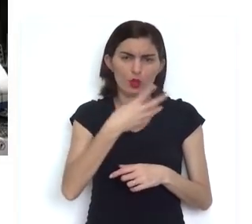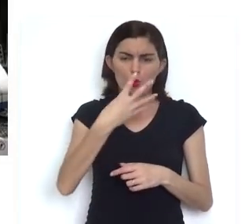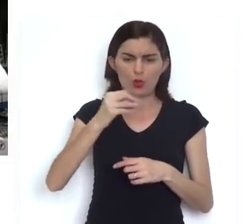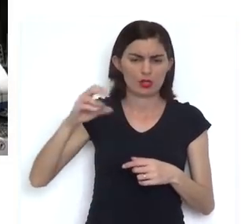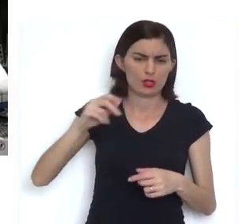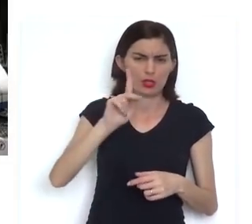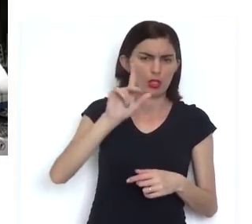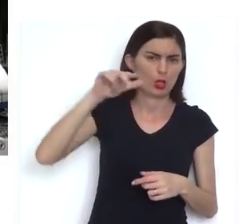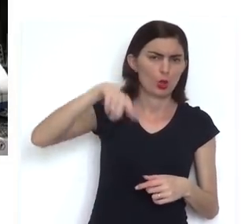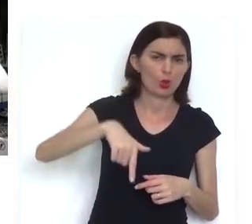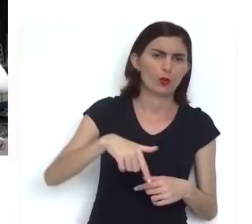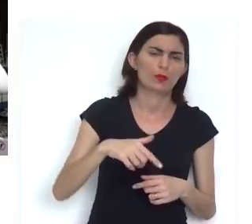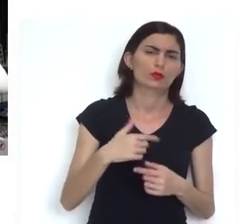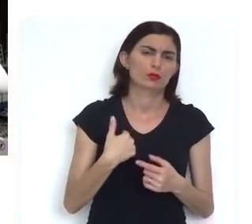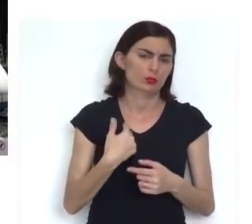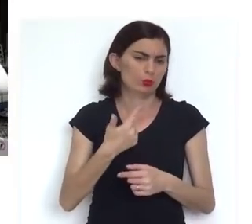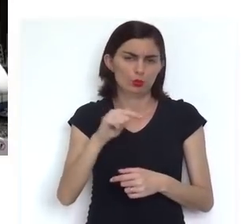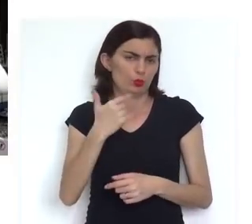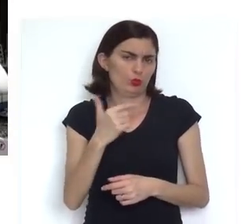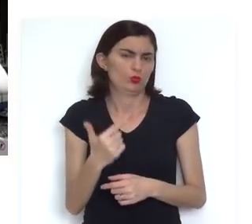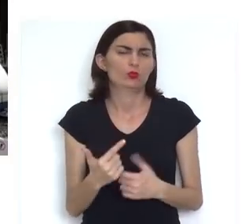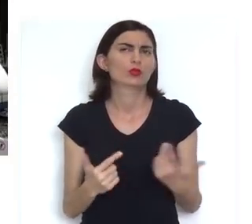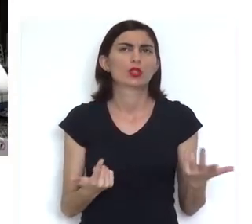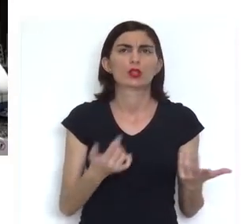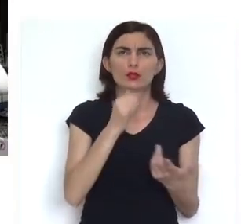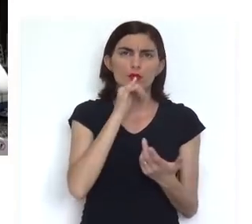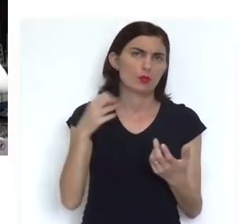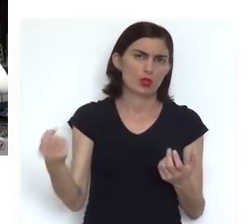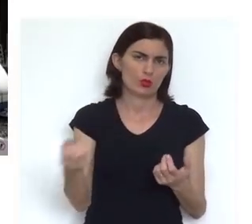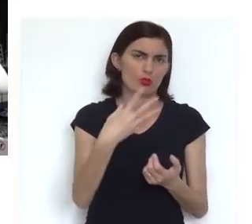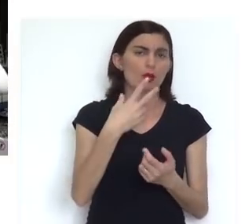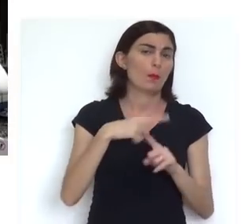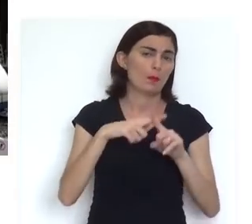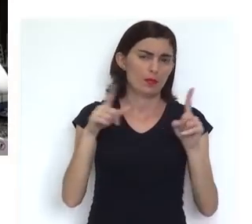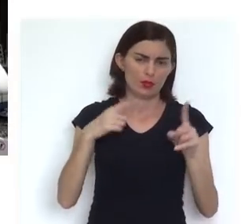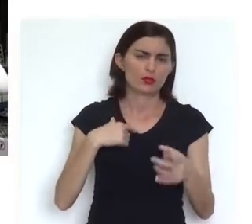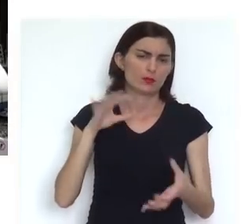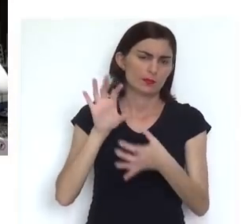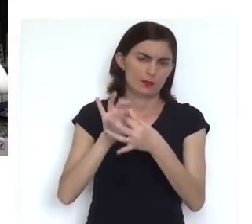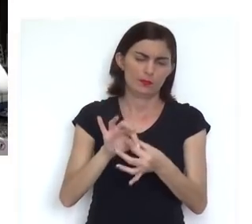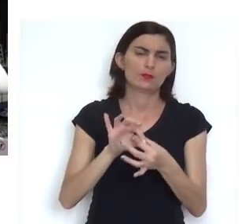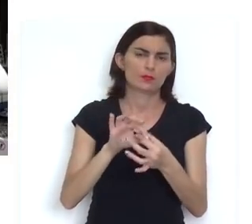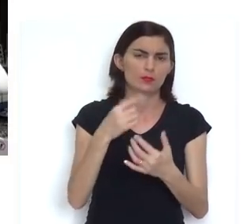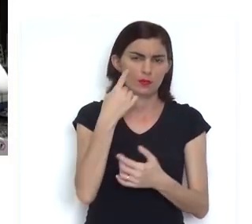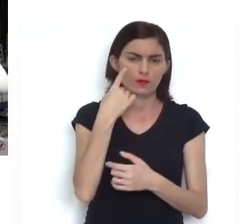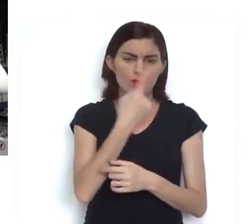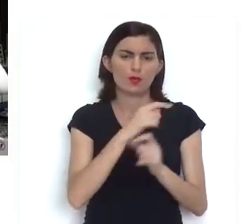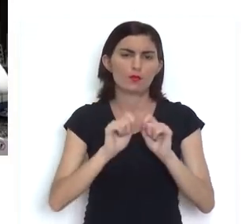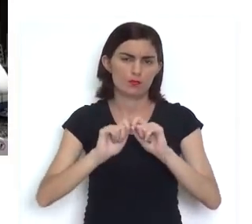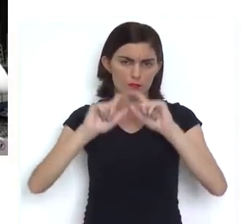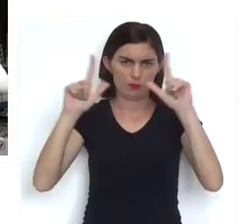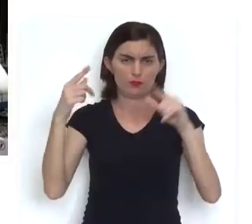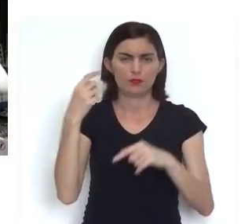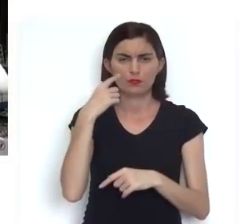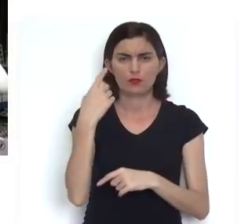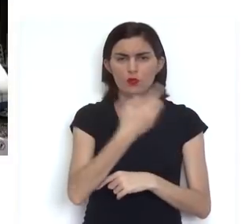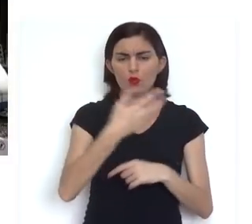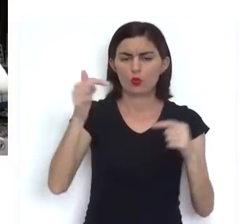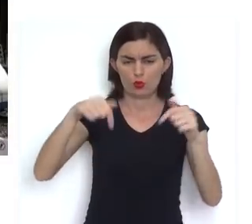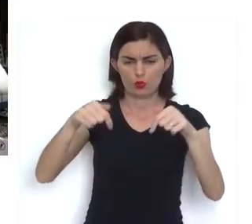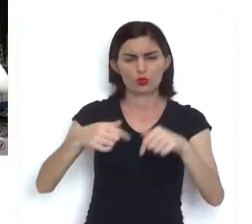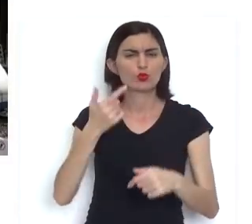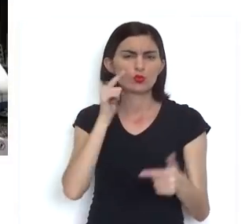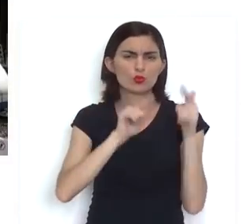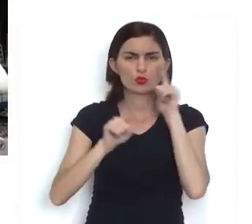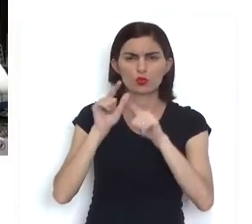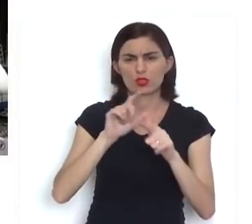de 400 km, ele não está assim, tão atualizado, mas ele está ligado a essa imagem que vocês estão vendo. Atualmente, a